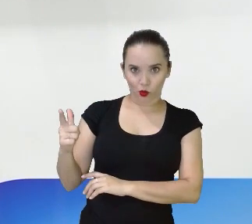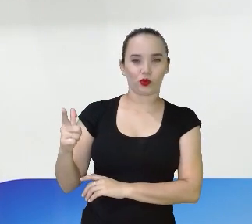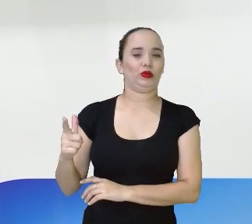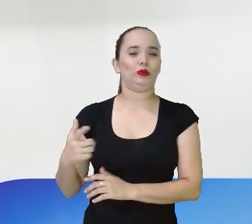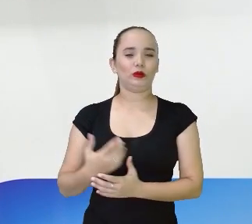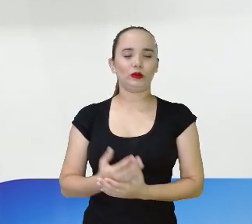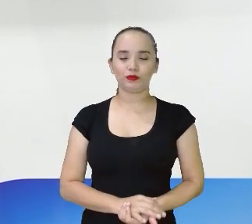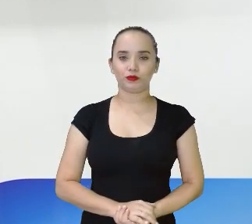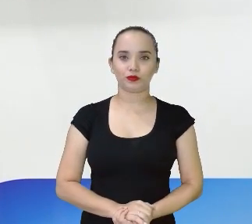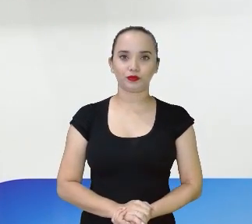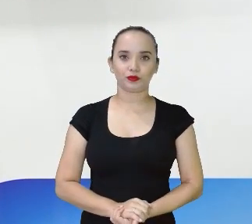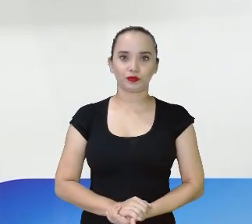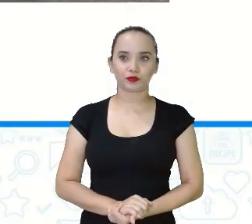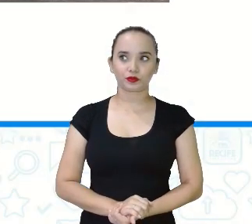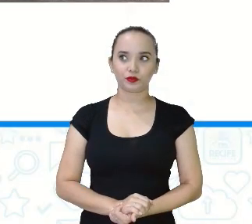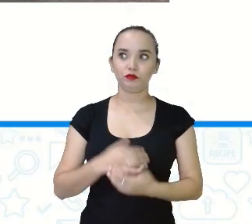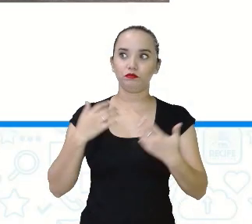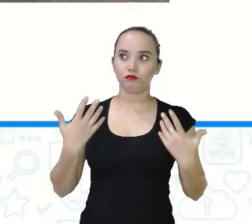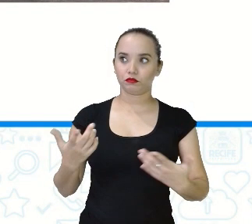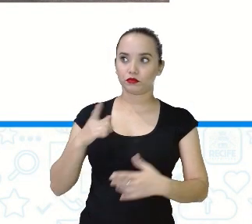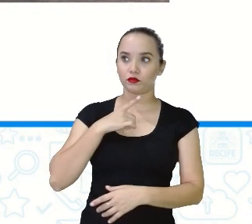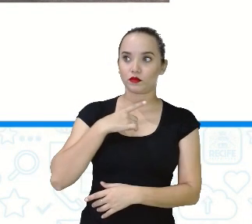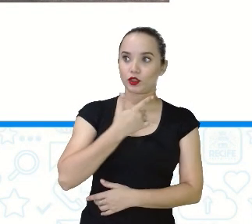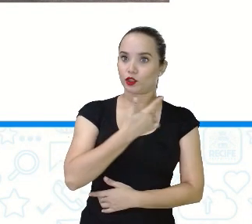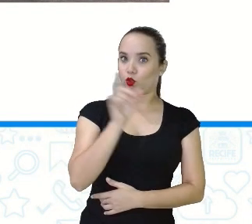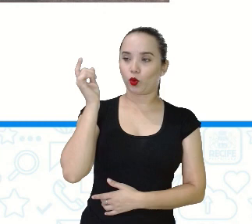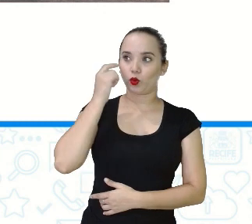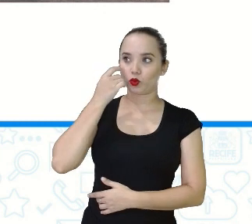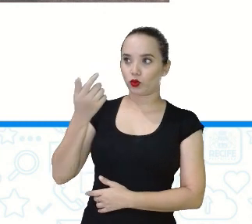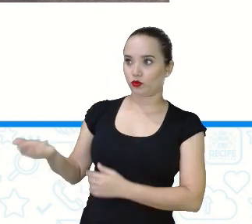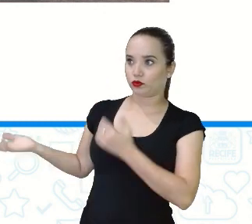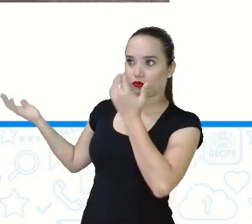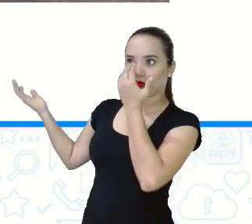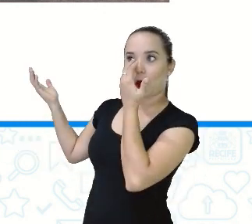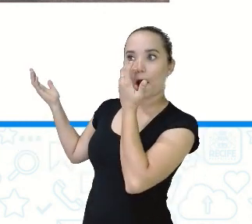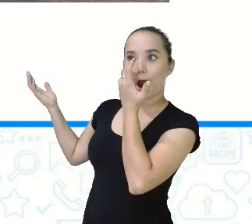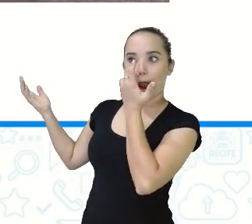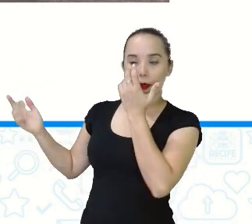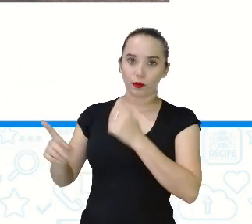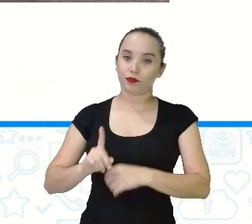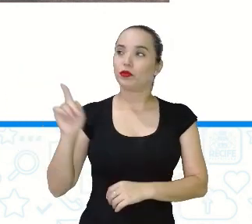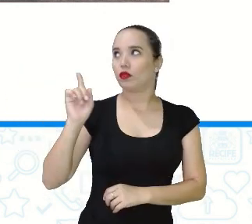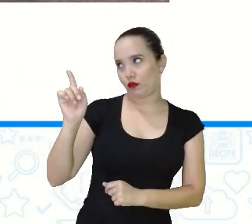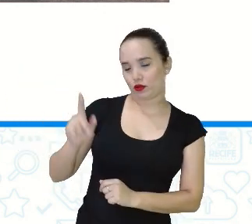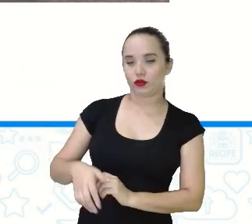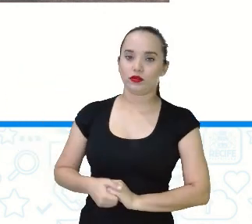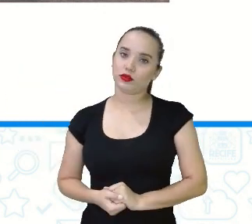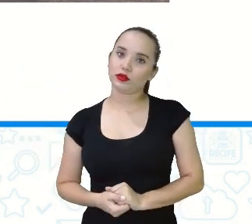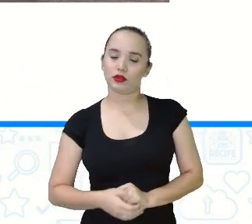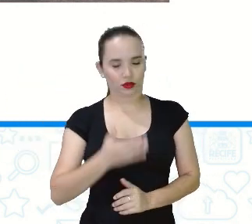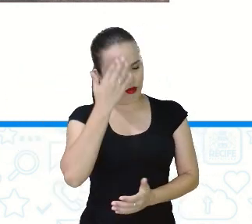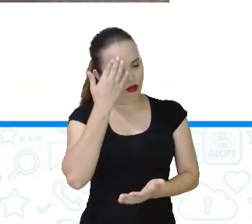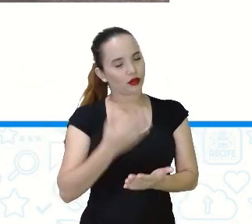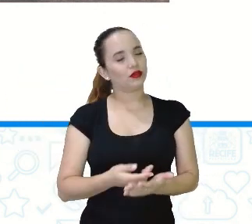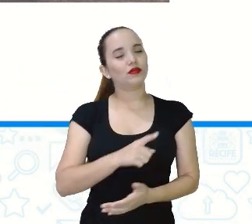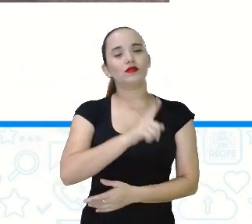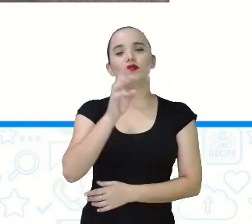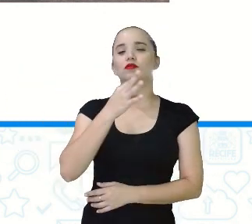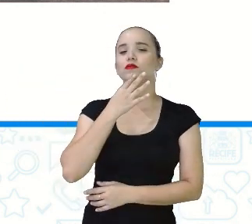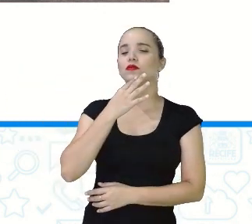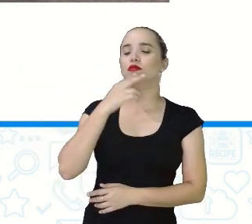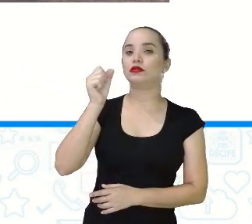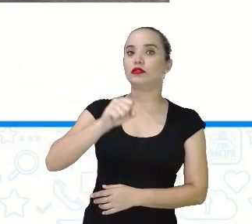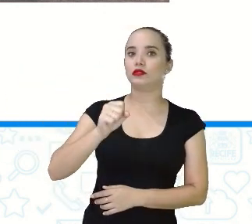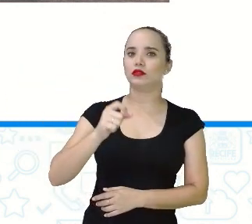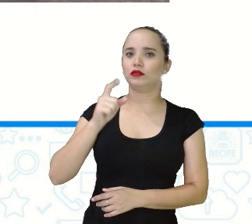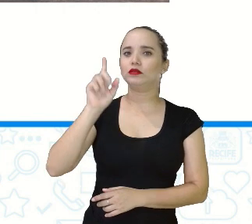estado. Aí temos mais um exemplo que provavelmente vocês conhecem também, que é,